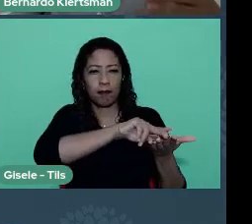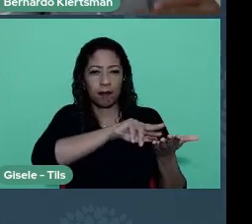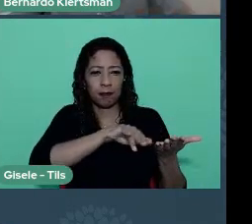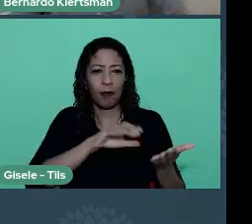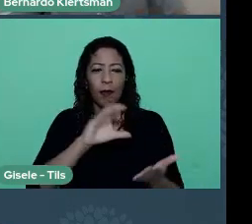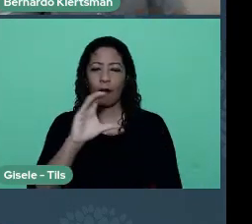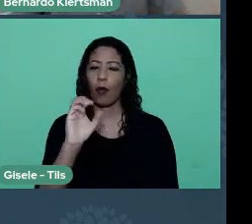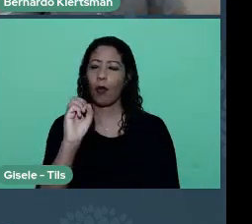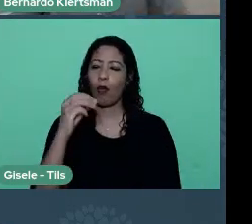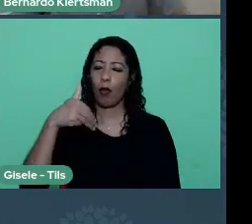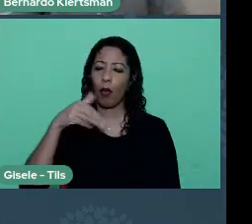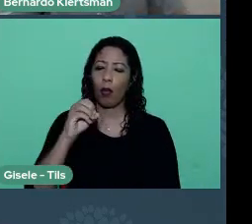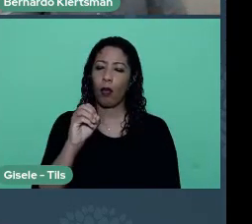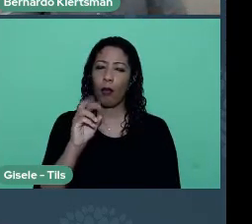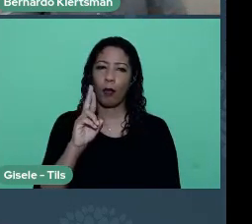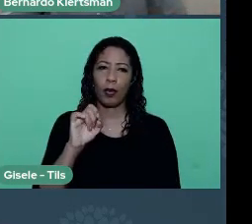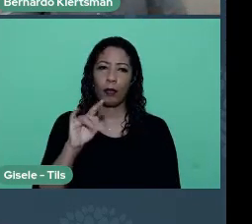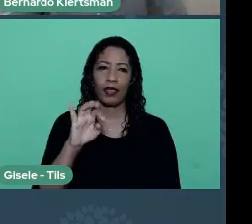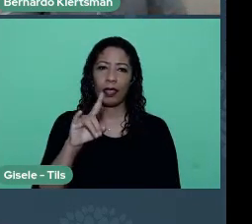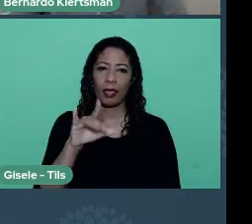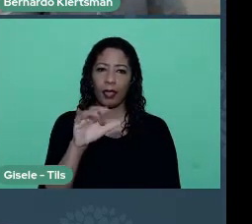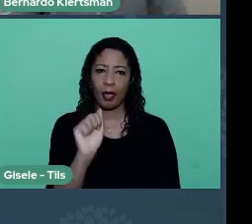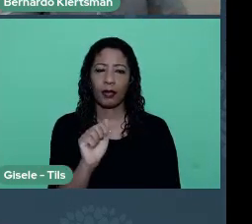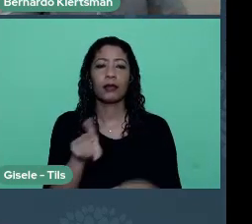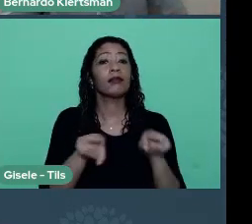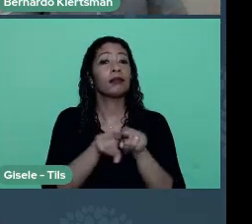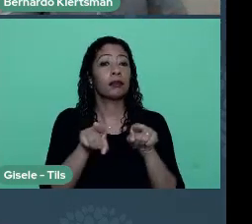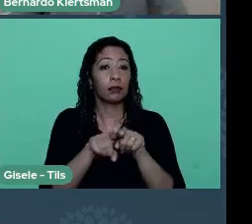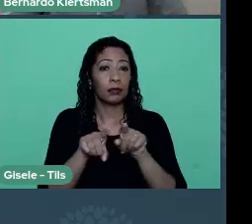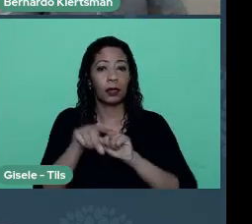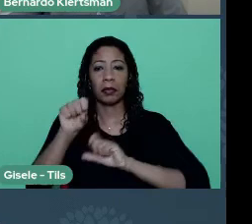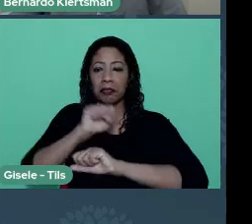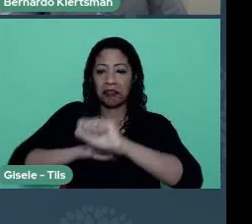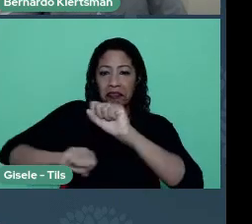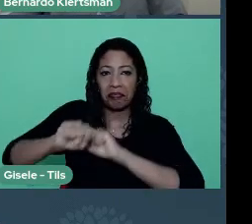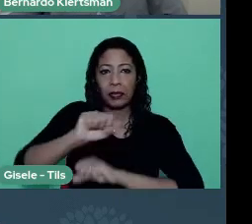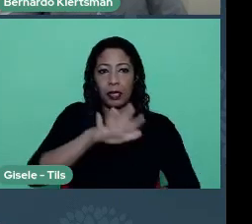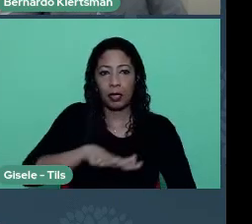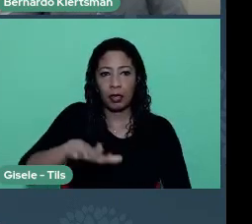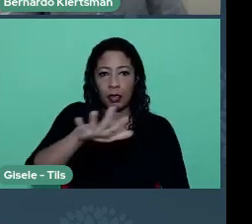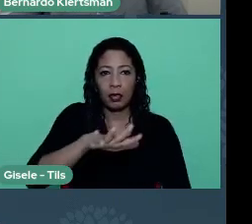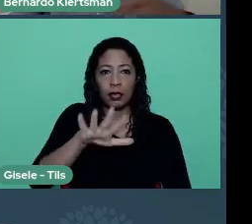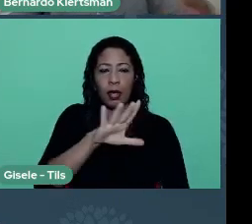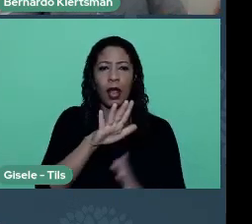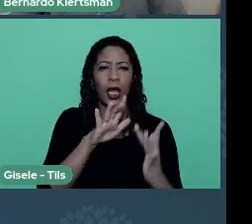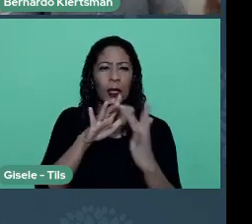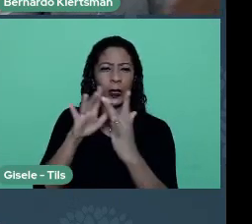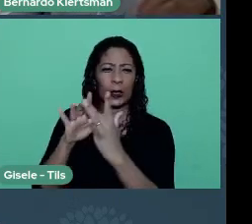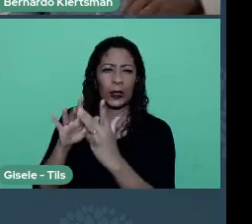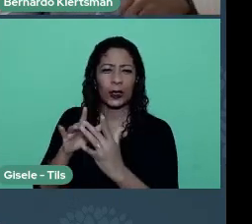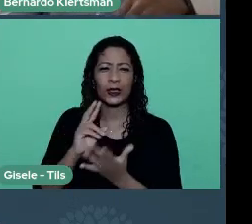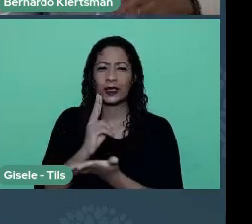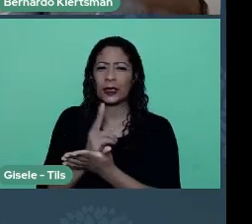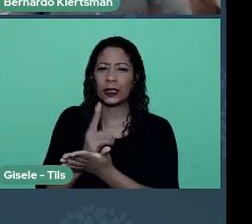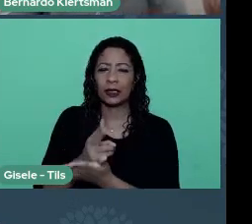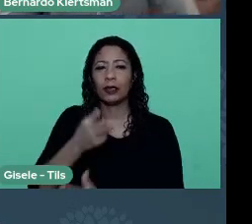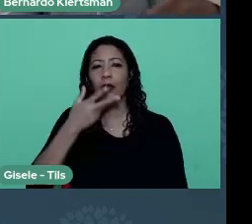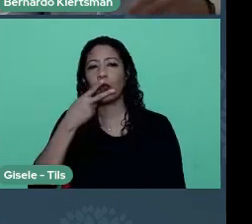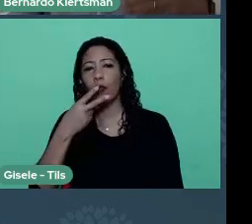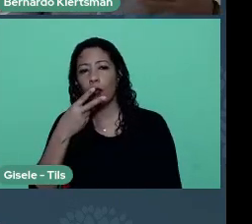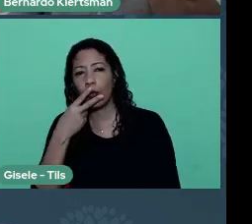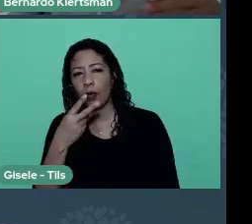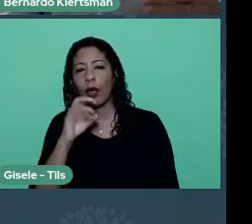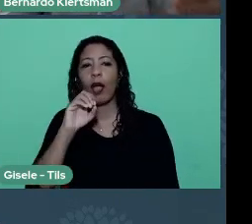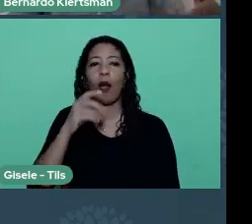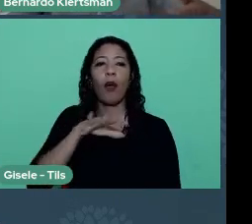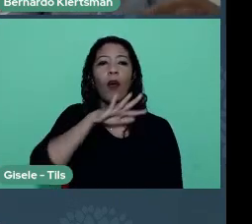coisa em relação à higiene do ambiente também, que ela tem um contato constante, por exemplo, com fumantes ou com